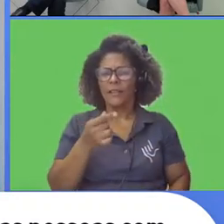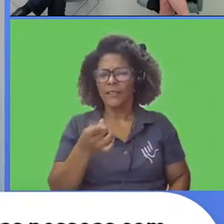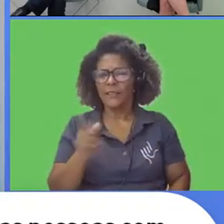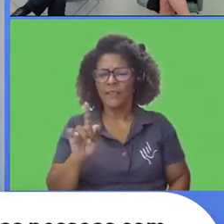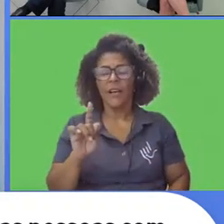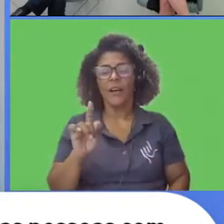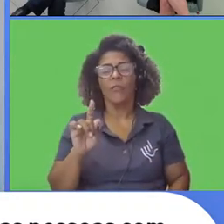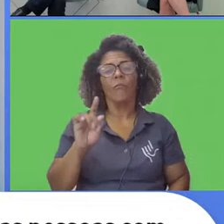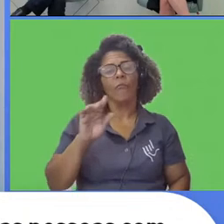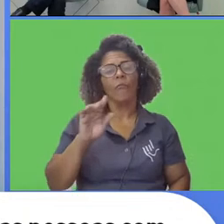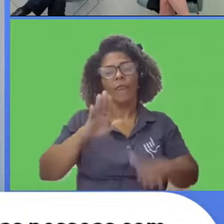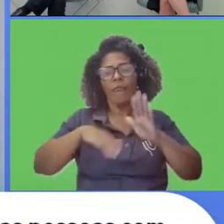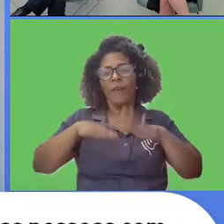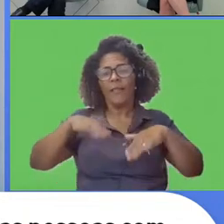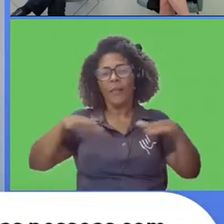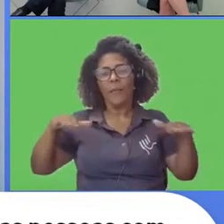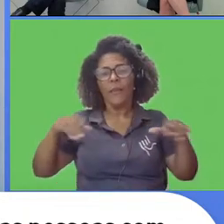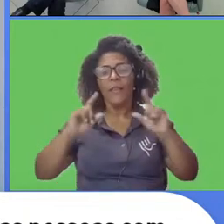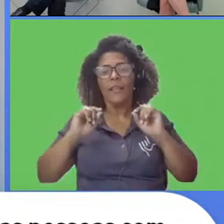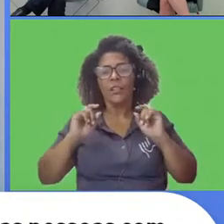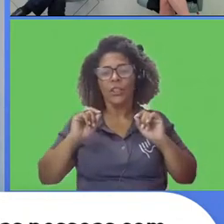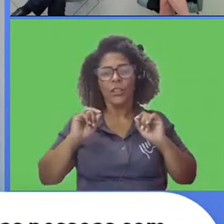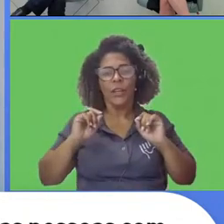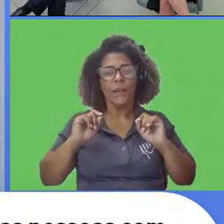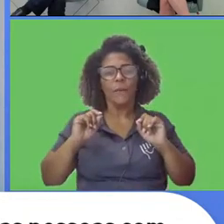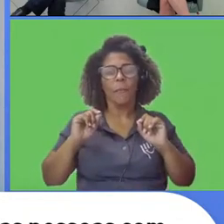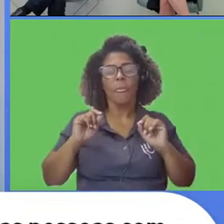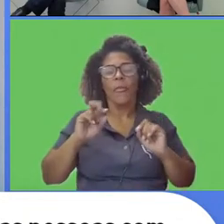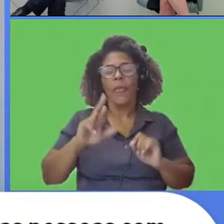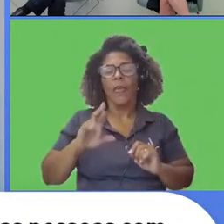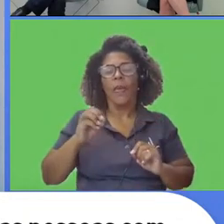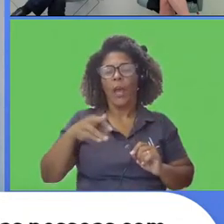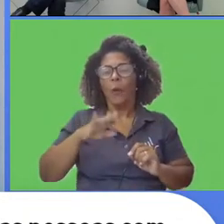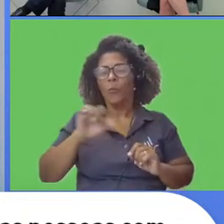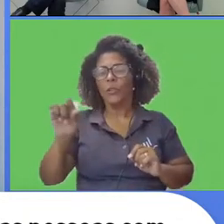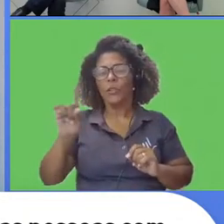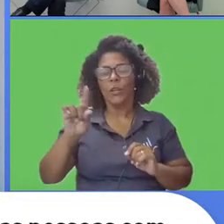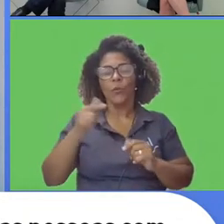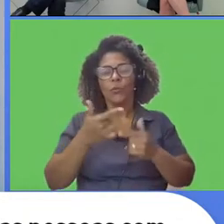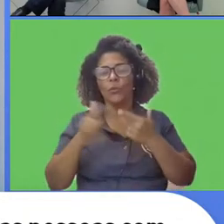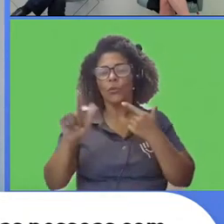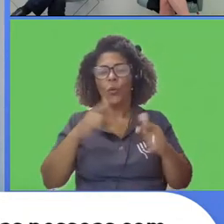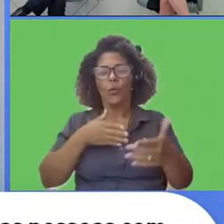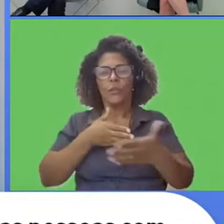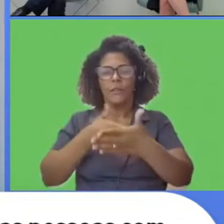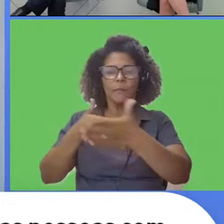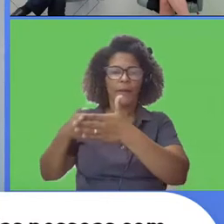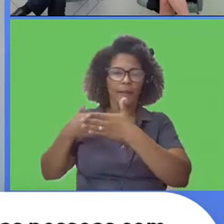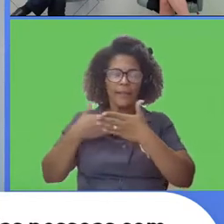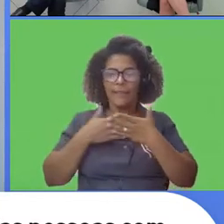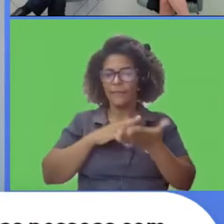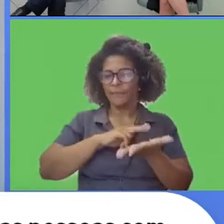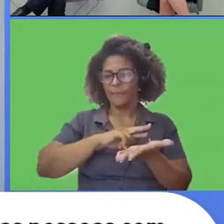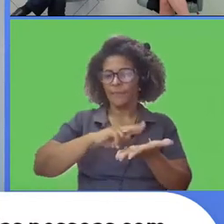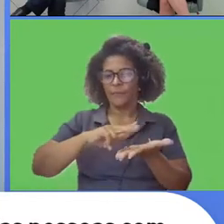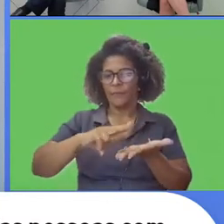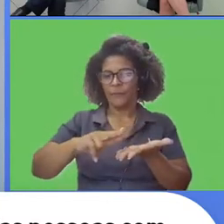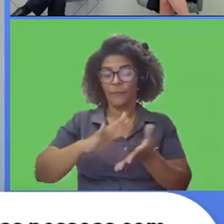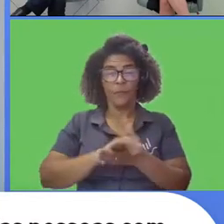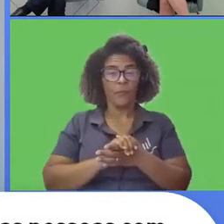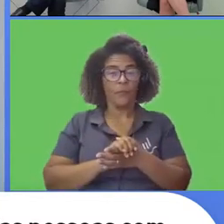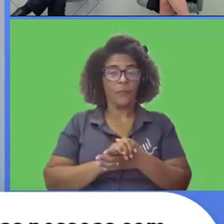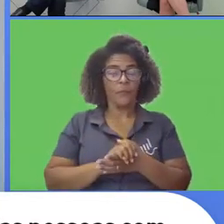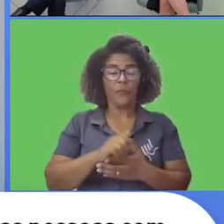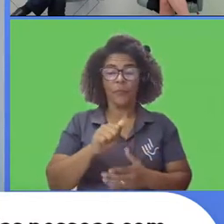vai depender de remoção de várias outras barreiras, as mais variadas, né? As